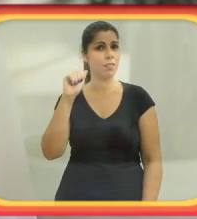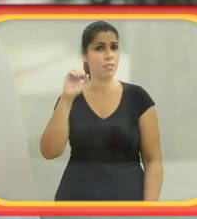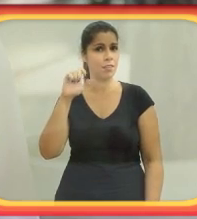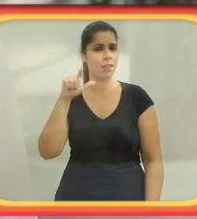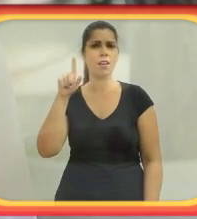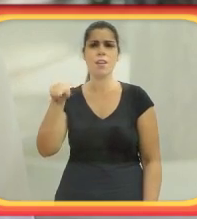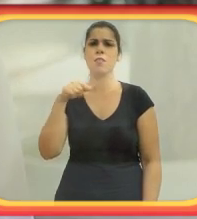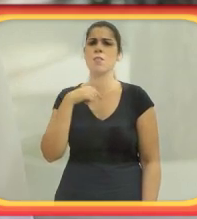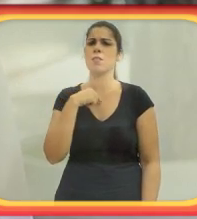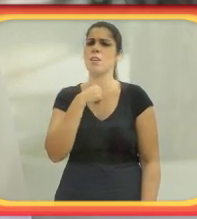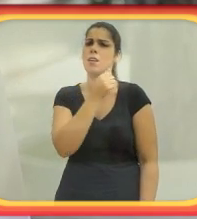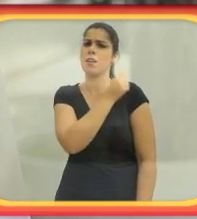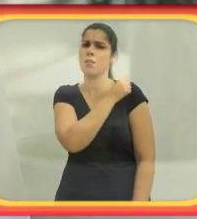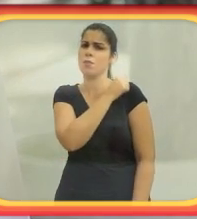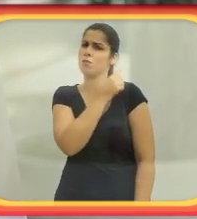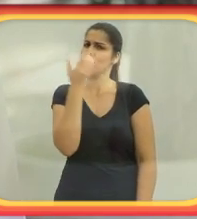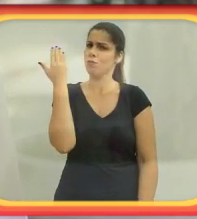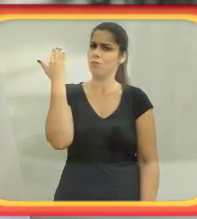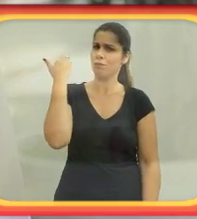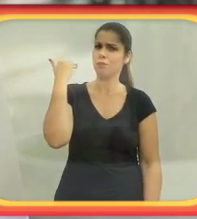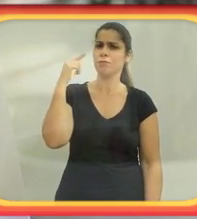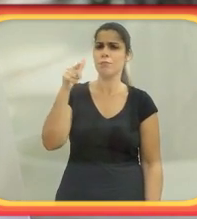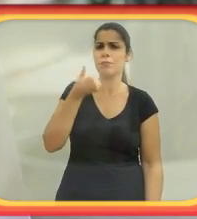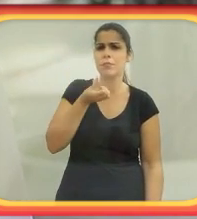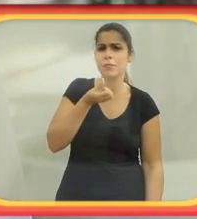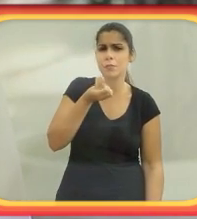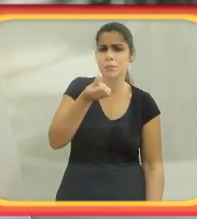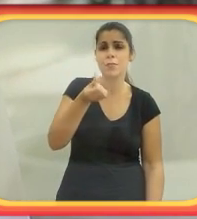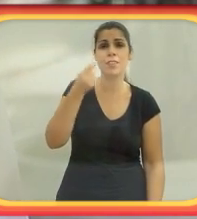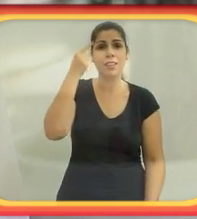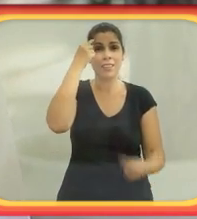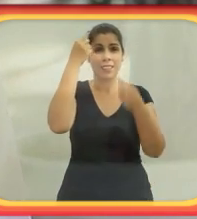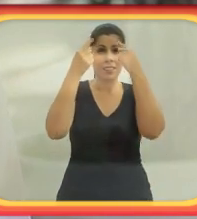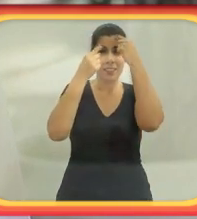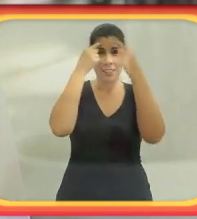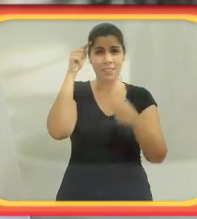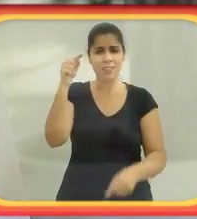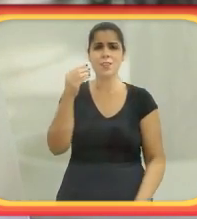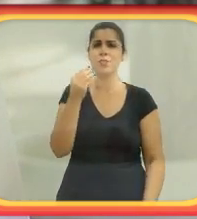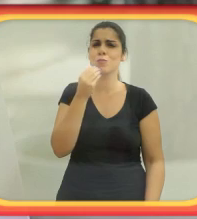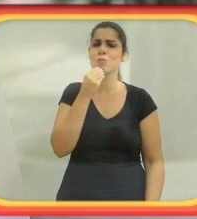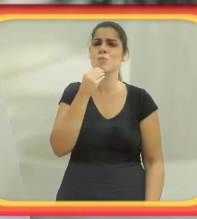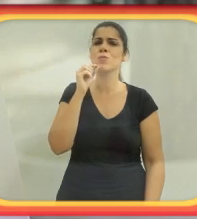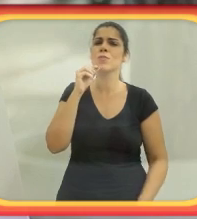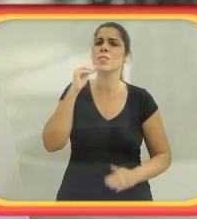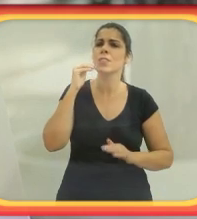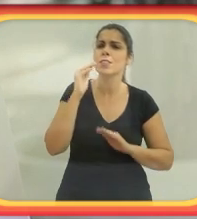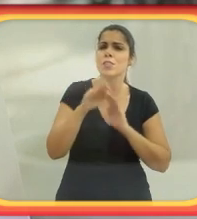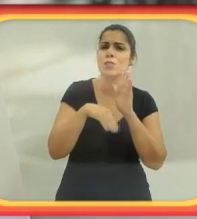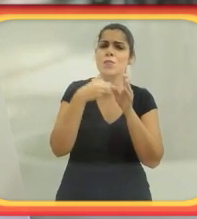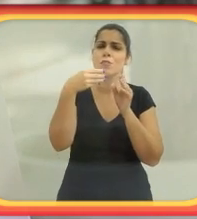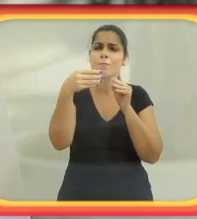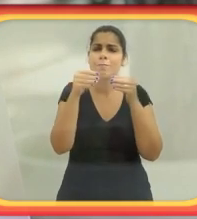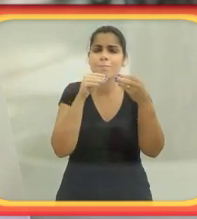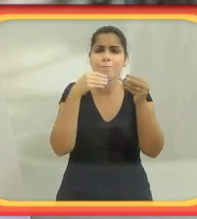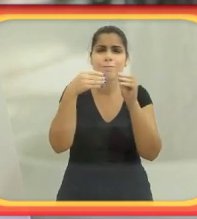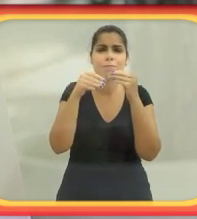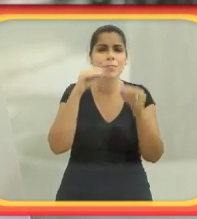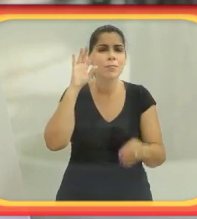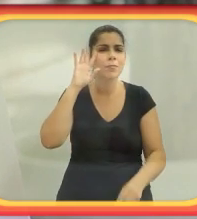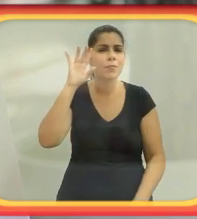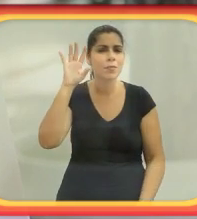Criação. E a Rafaela foi minha aluna durante esse semestre. E a ideia é